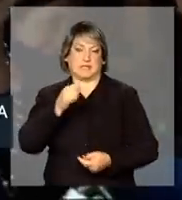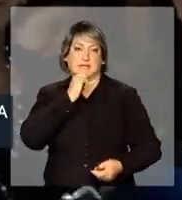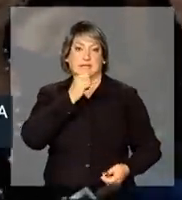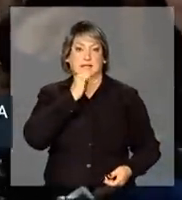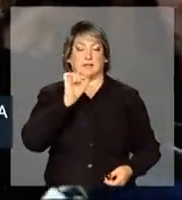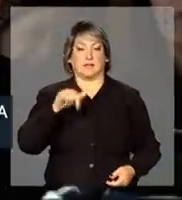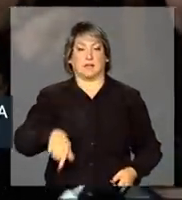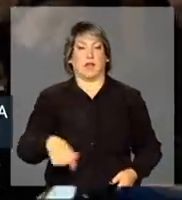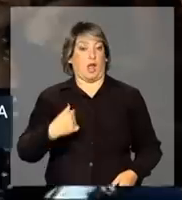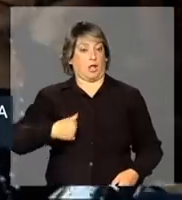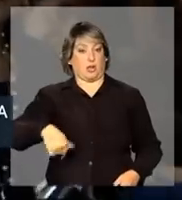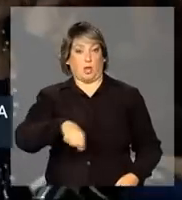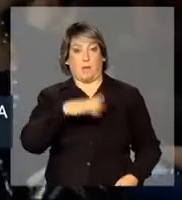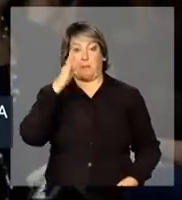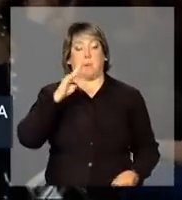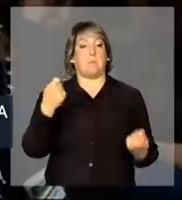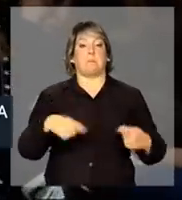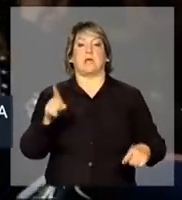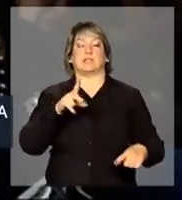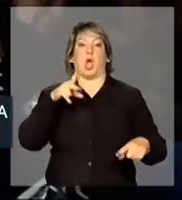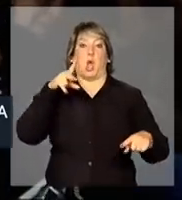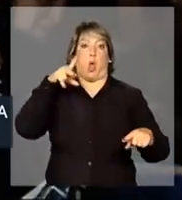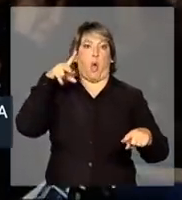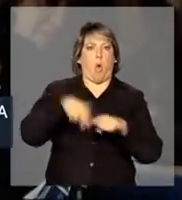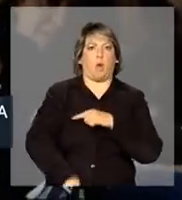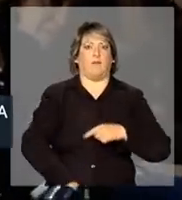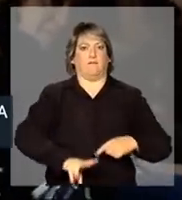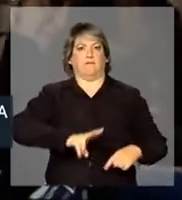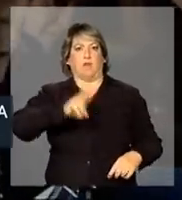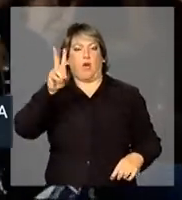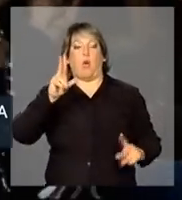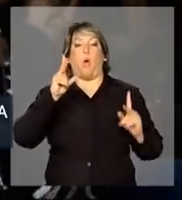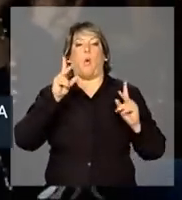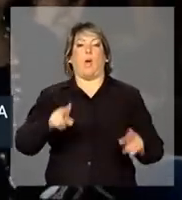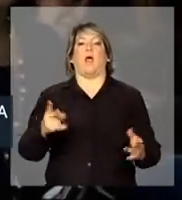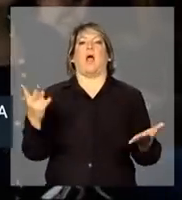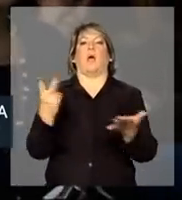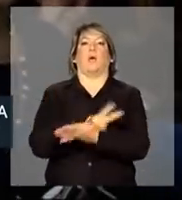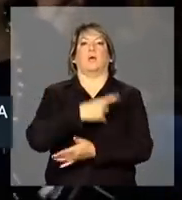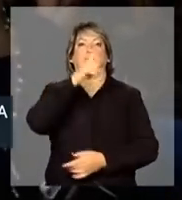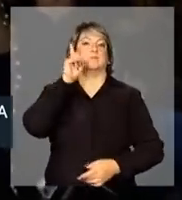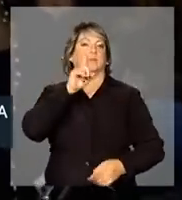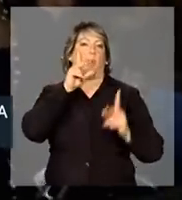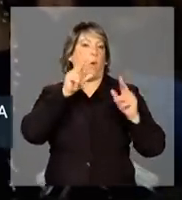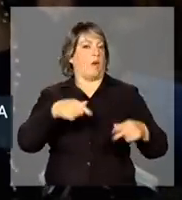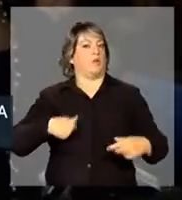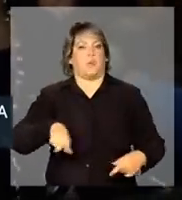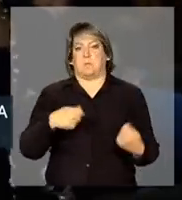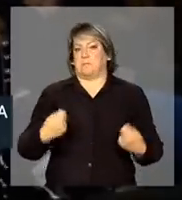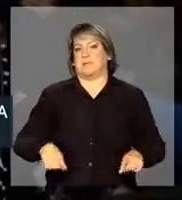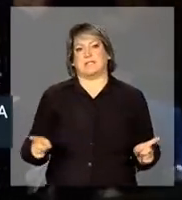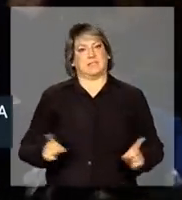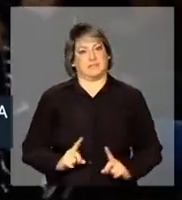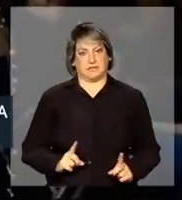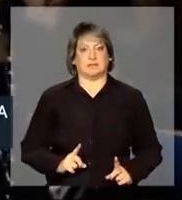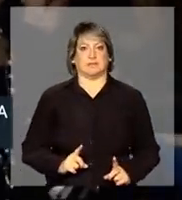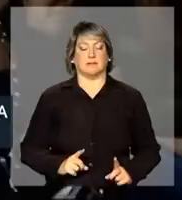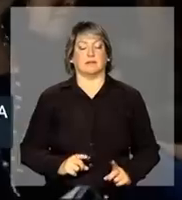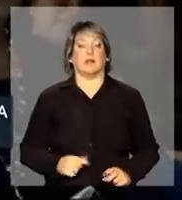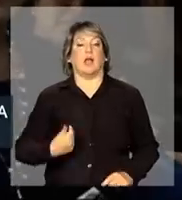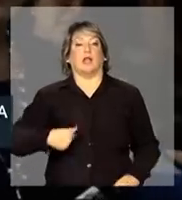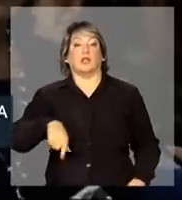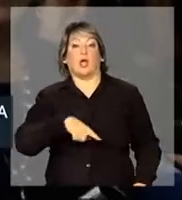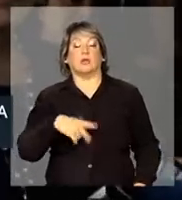nós não temos de fazer nenhum corte drástico, como ocorre, por exemplo, nos Estados Unidos. Nós não temos uma